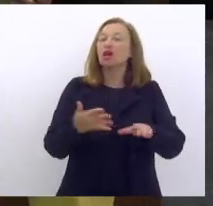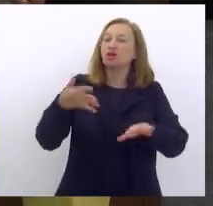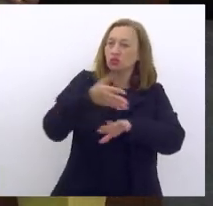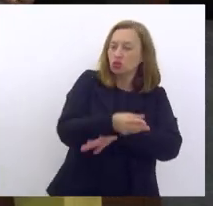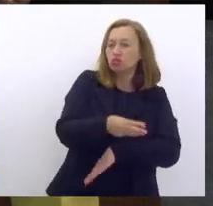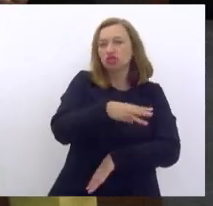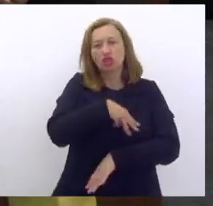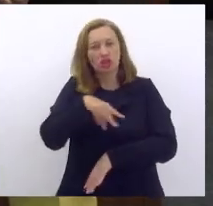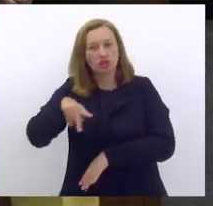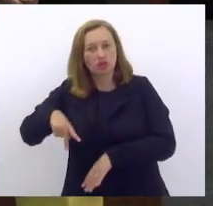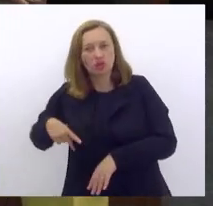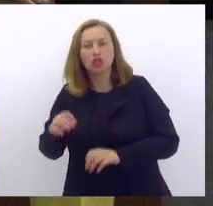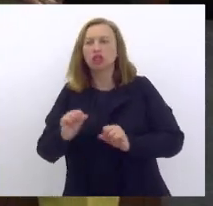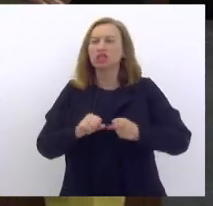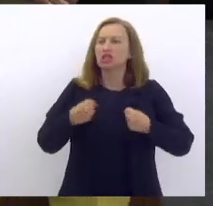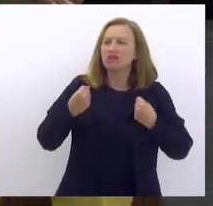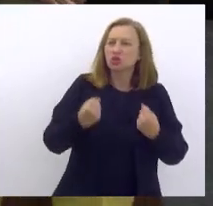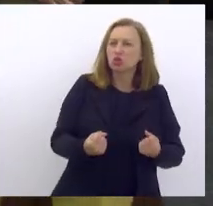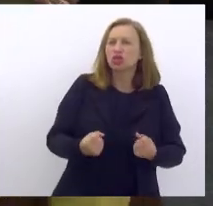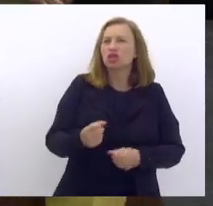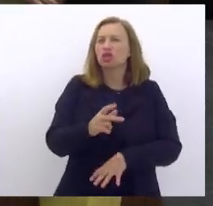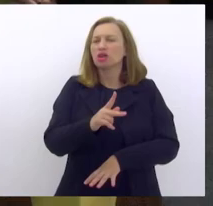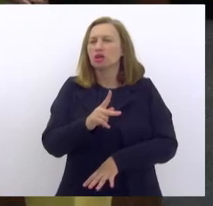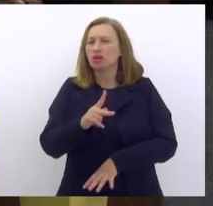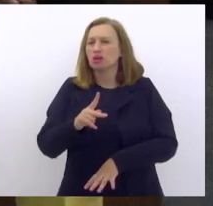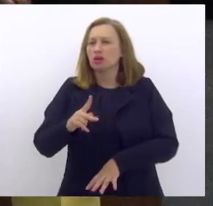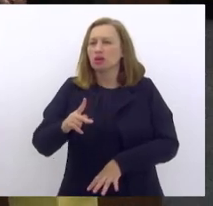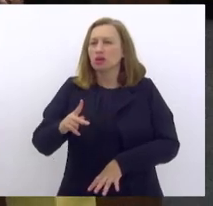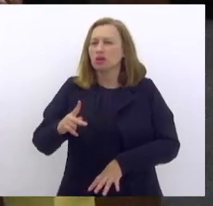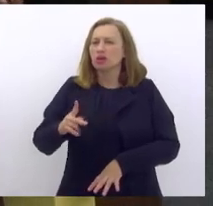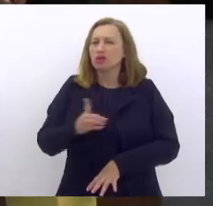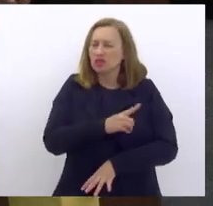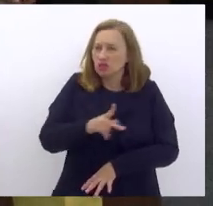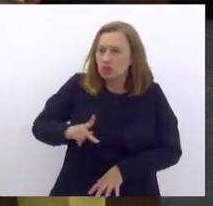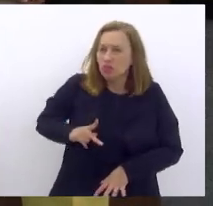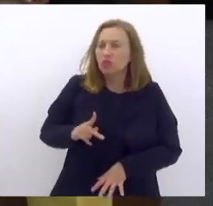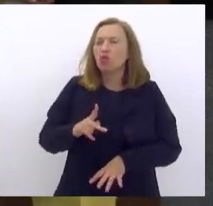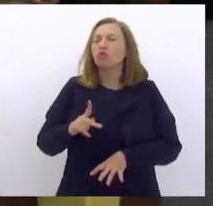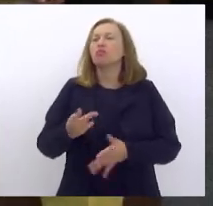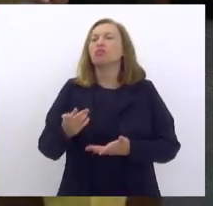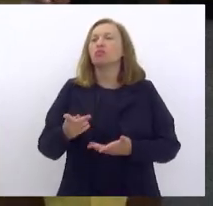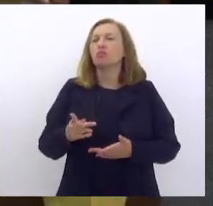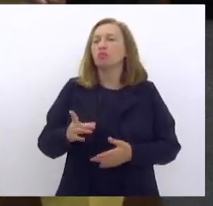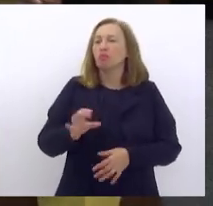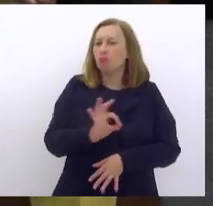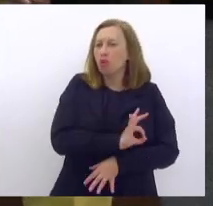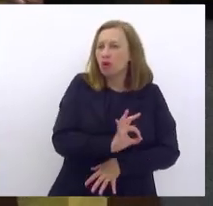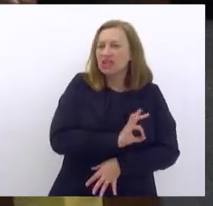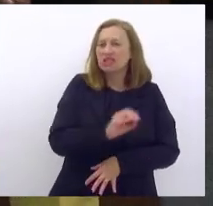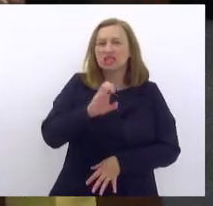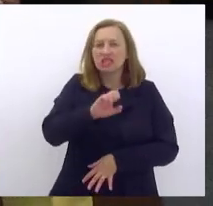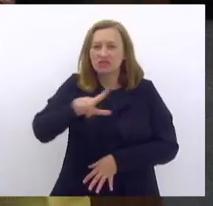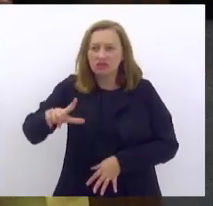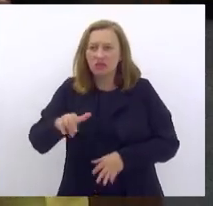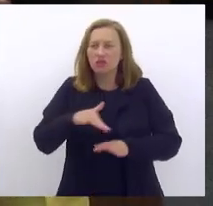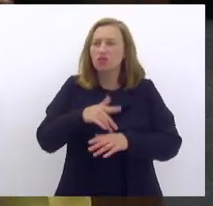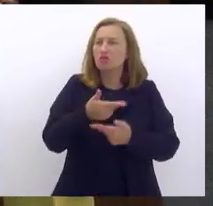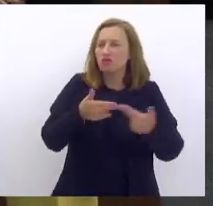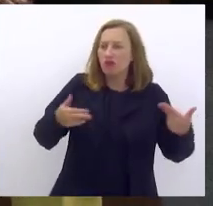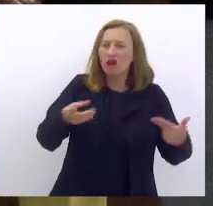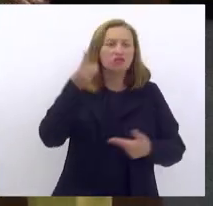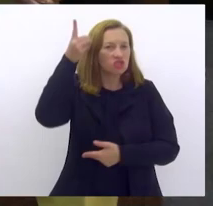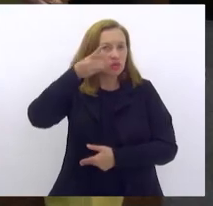Ministério Público, Defensoria, Polícia Civil, grande parte desse parlamento